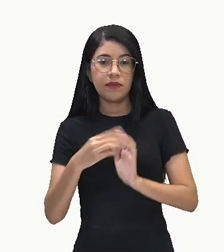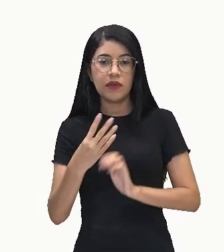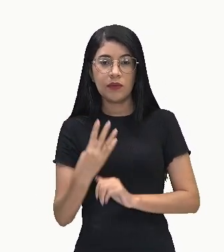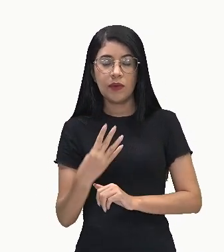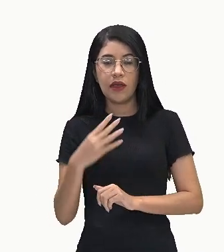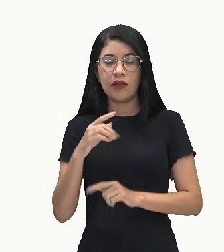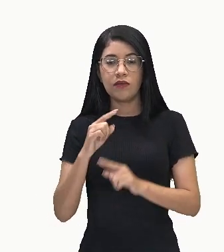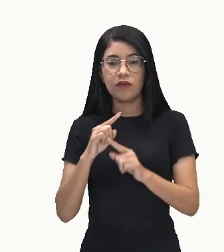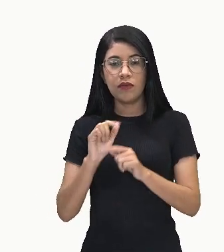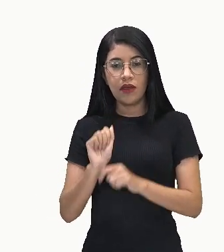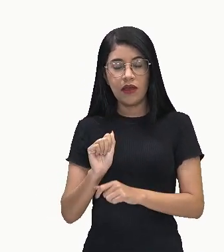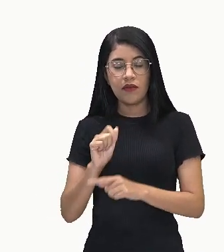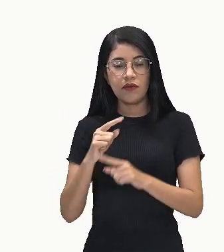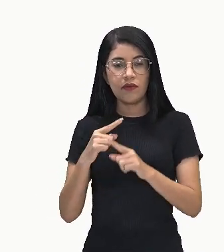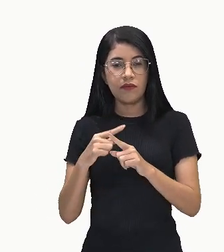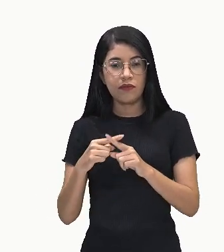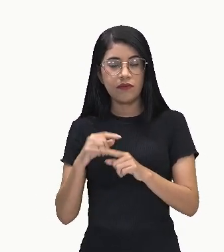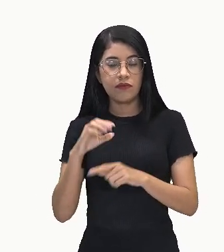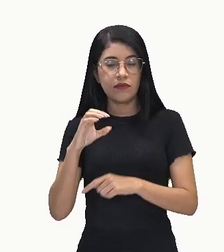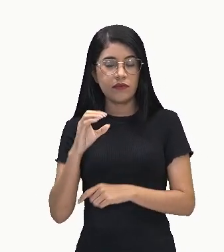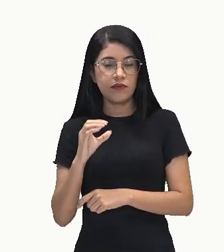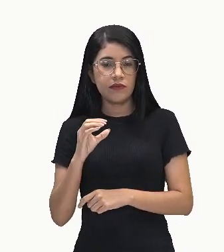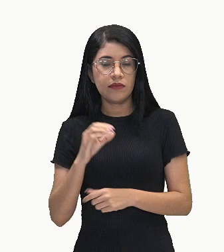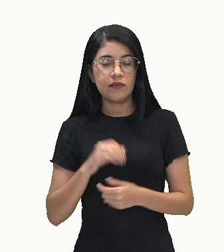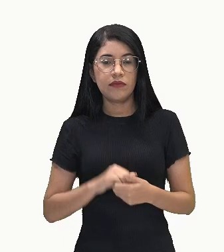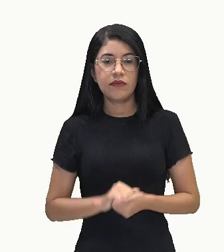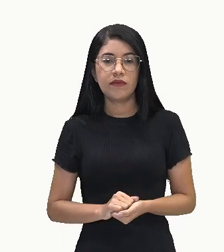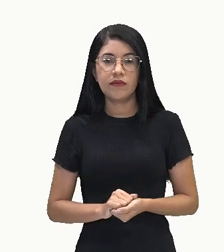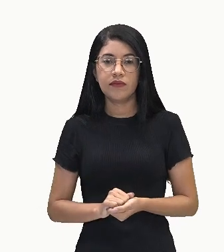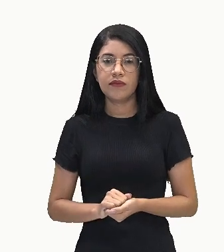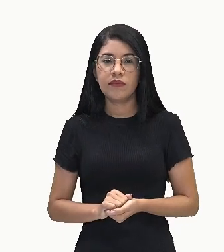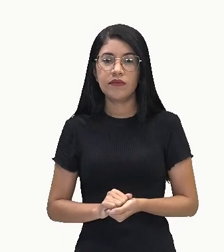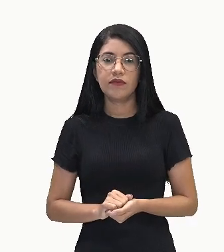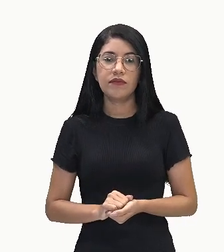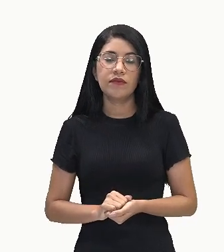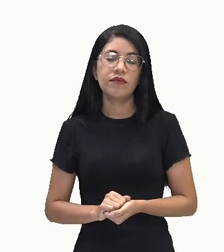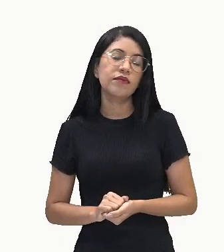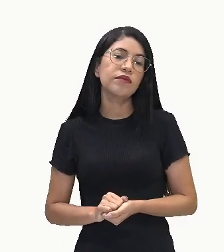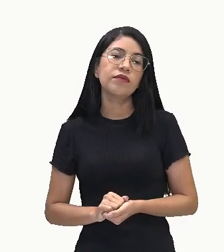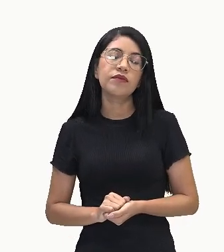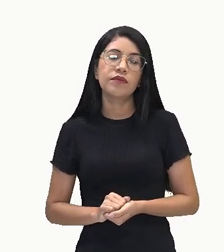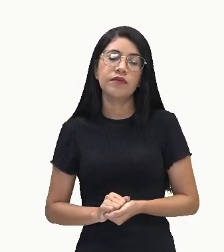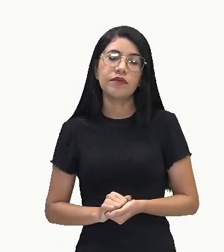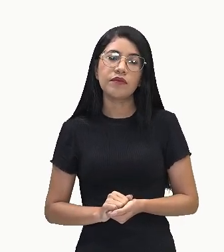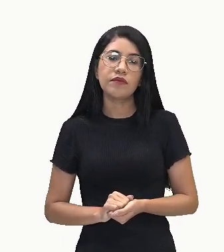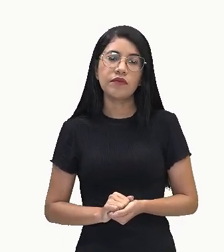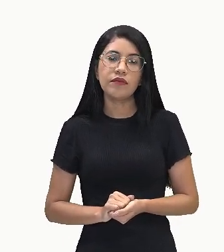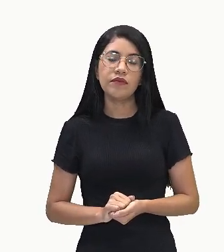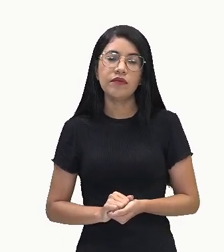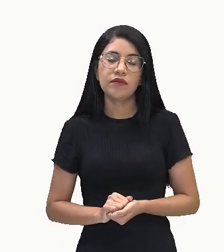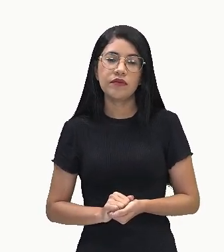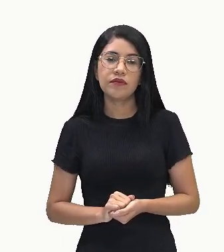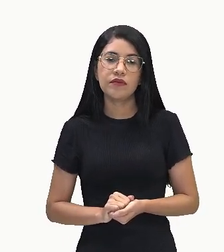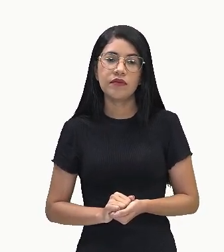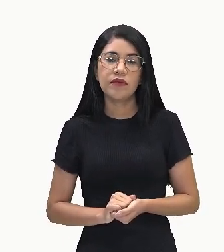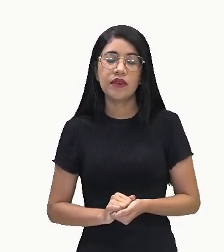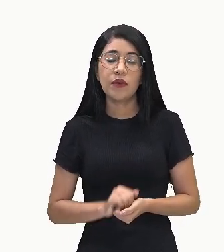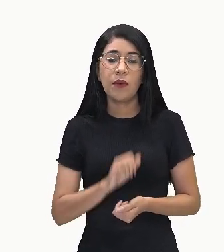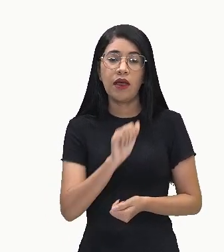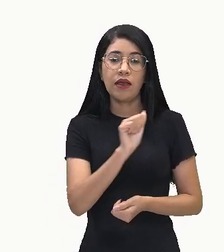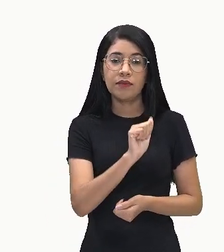que multiplica A, que multiplica C. Perfeito? Onde A, B e